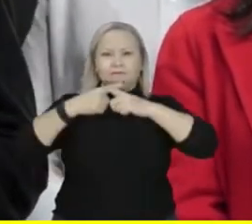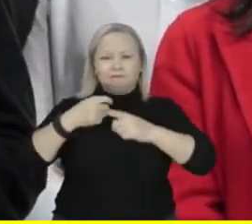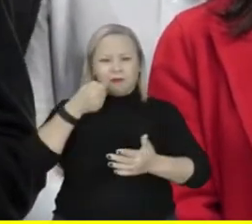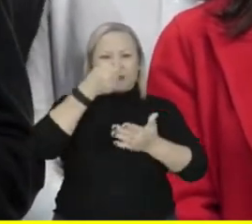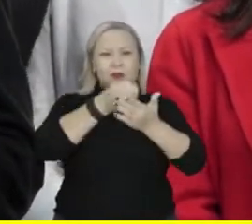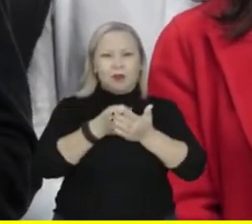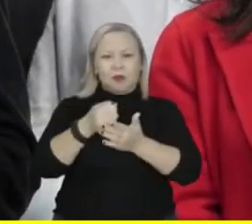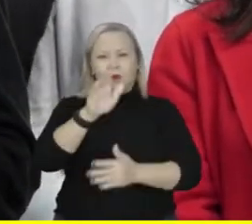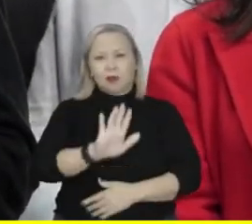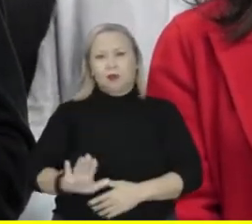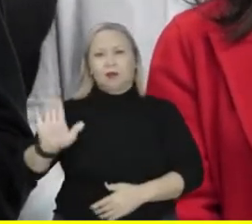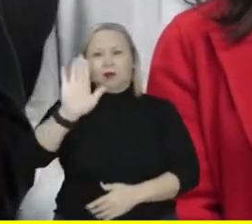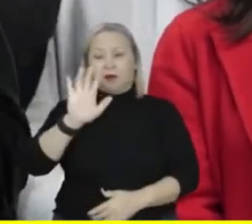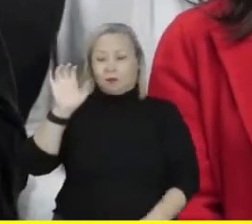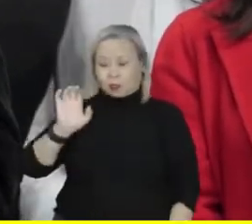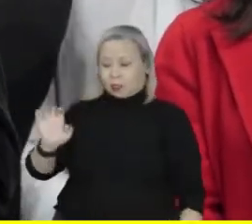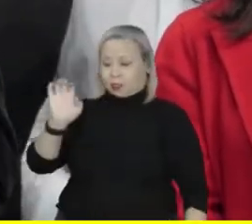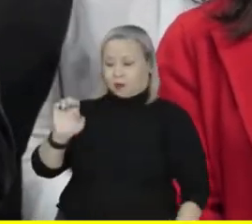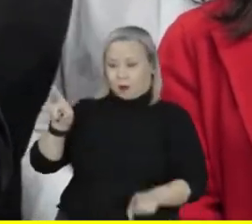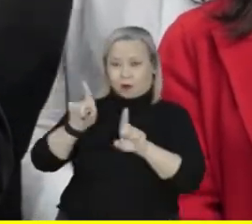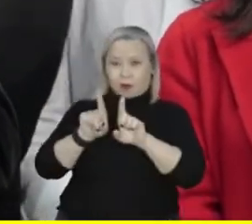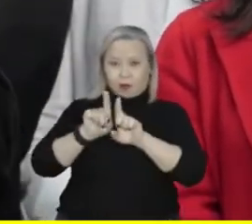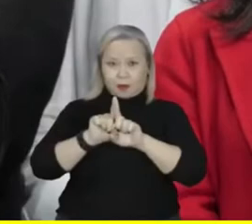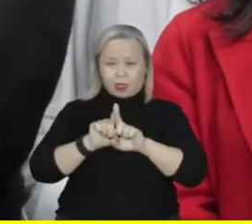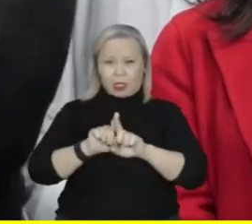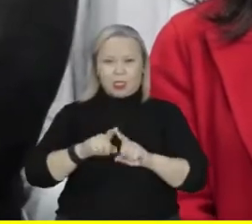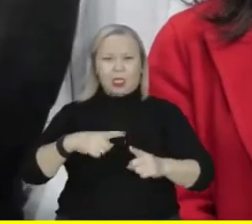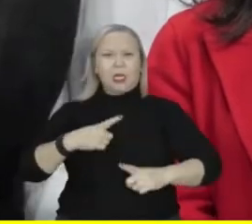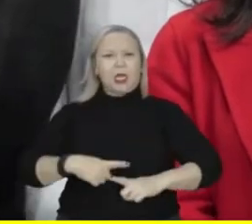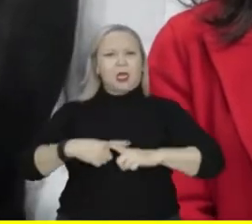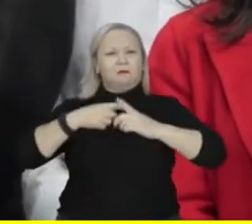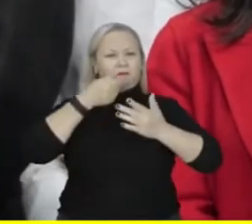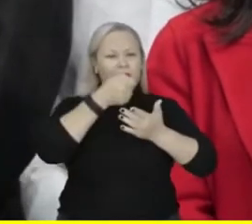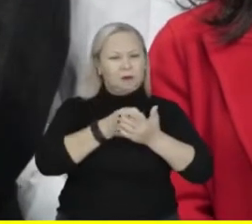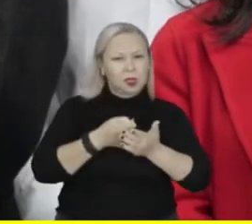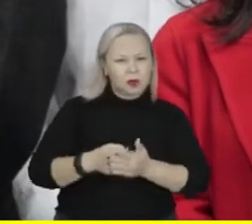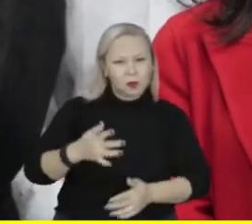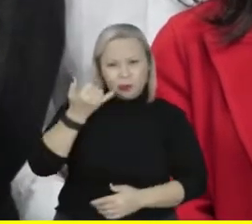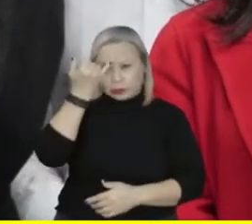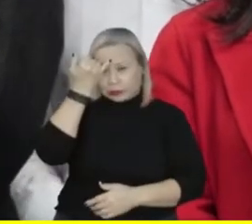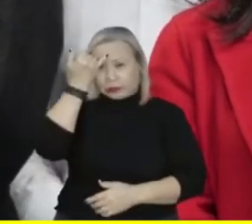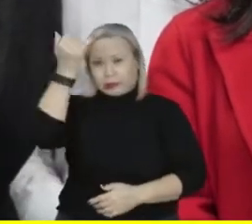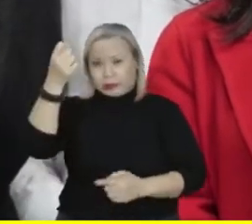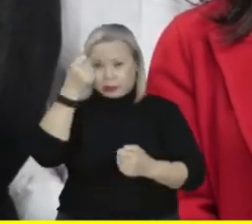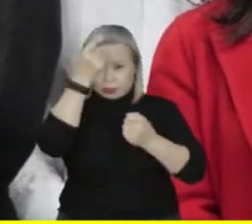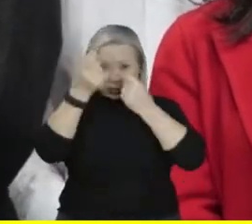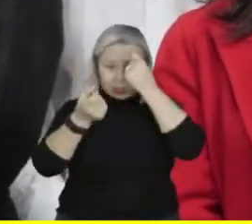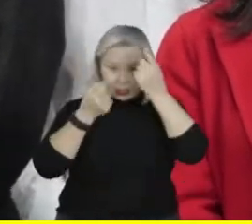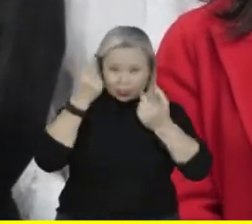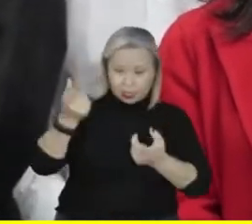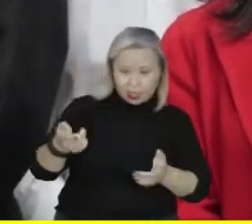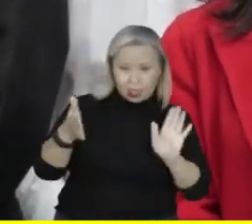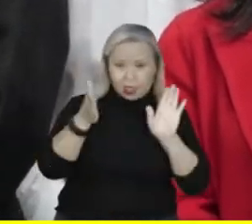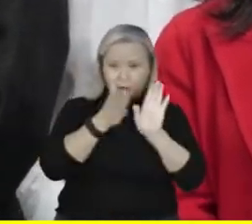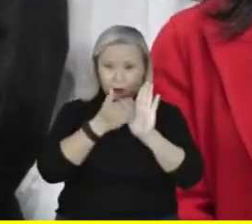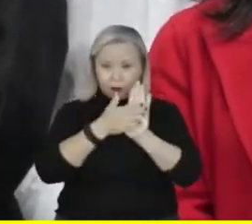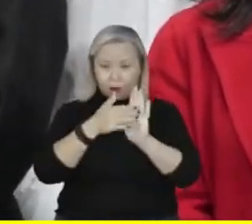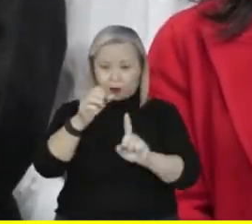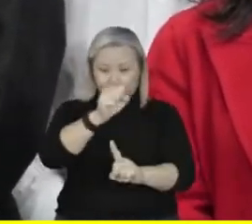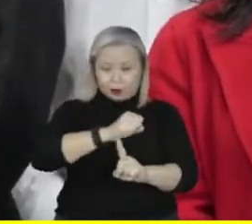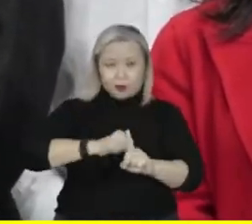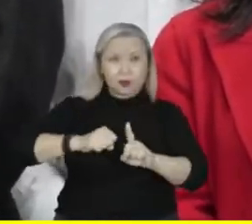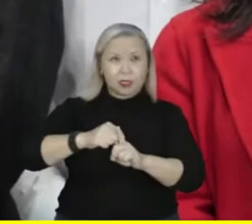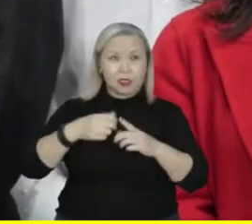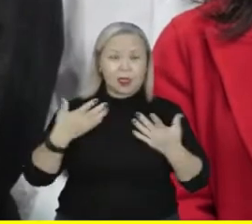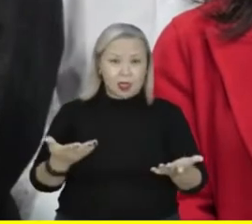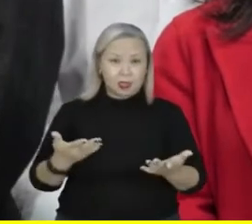sabe é um confronto de ideias é um confronto programado que é um confronto de propósito para a sociedade e eu